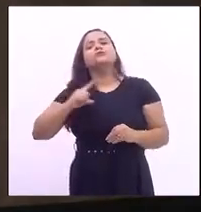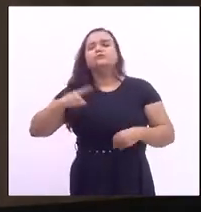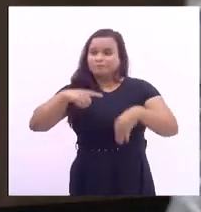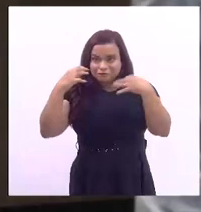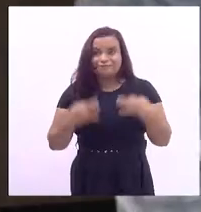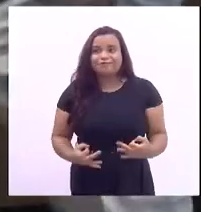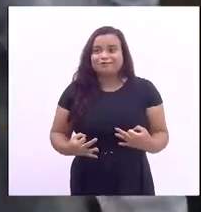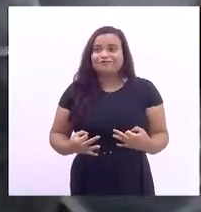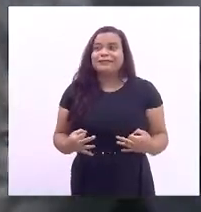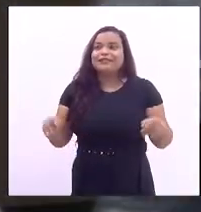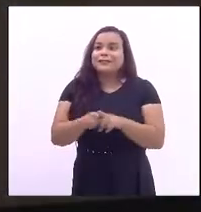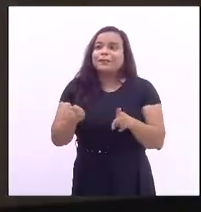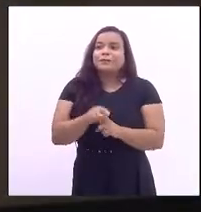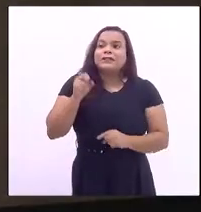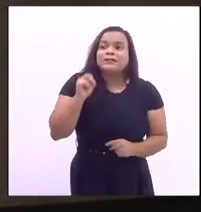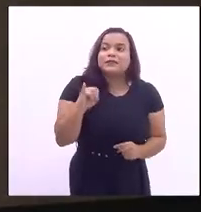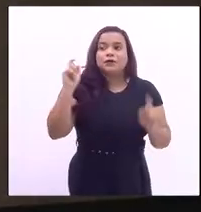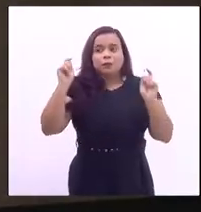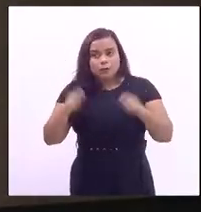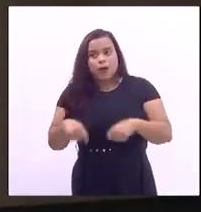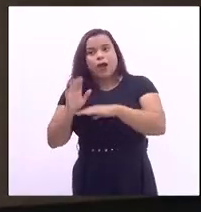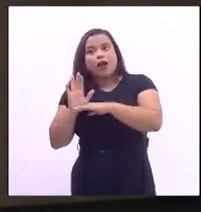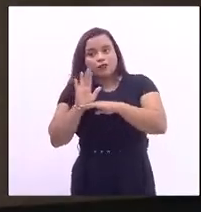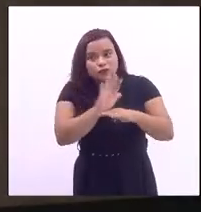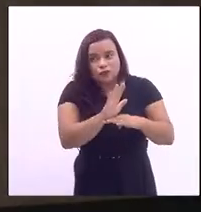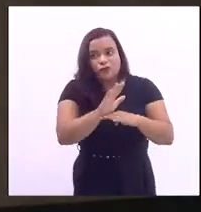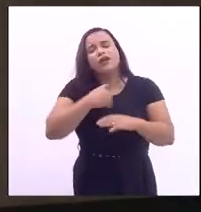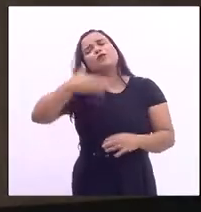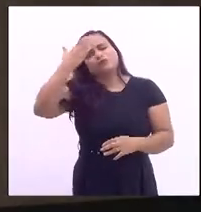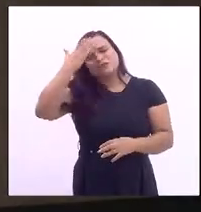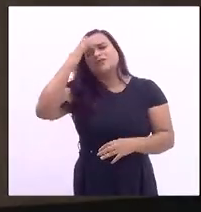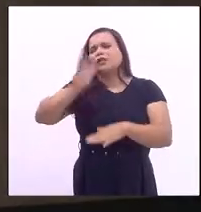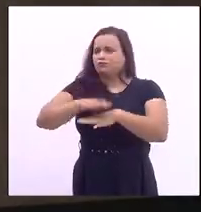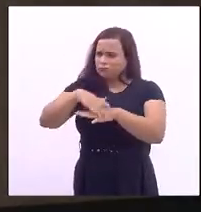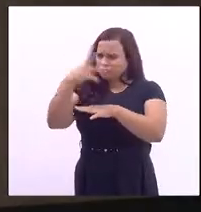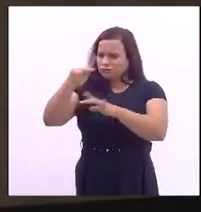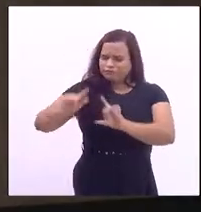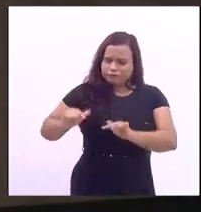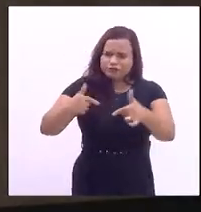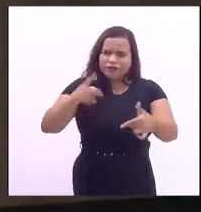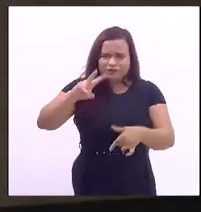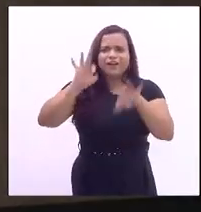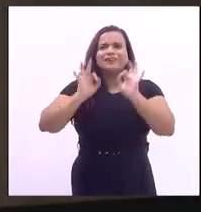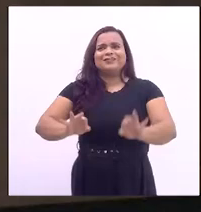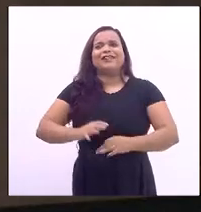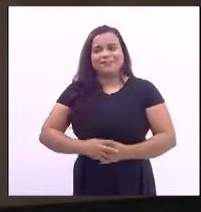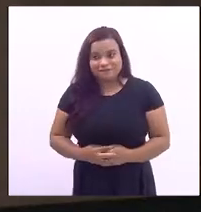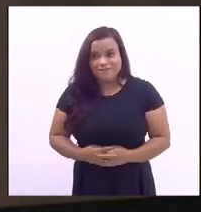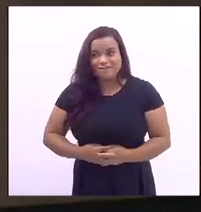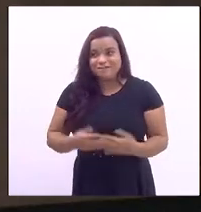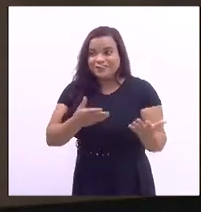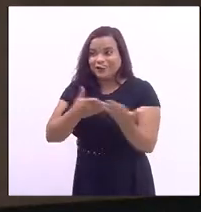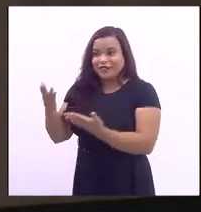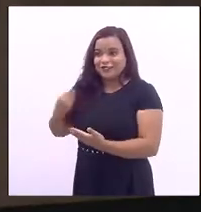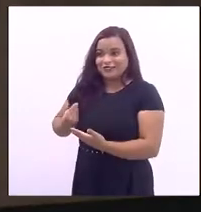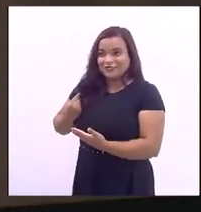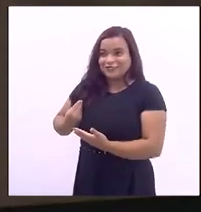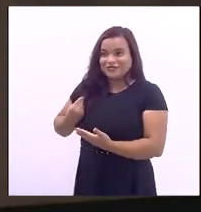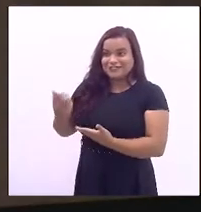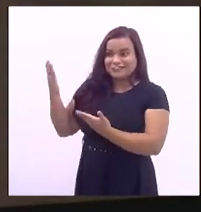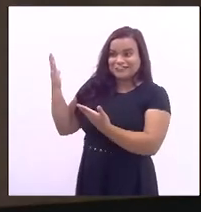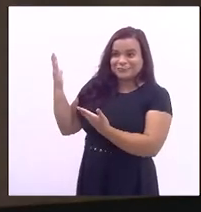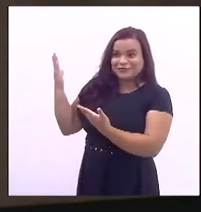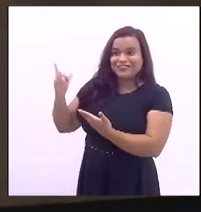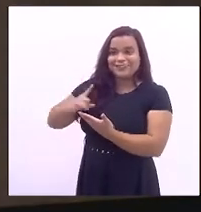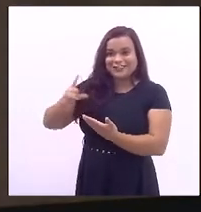com certeza se puder ajudá-los eu tenho certeza que vossa excelência vai ajudar então eles estão aqui dentro